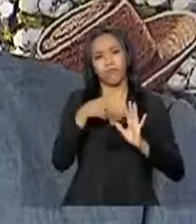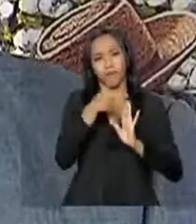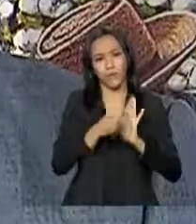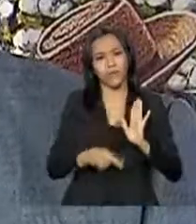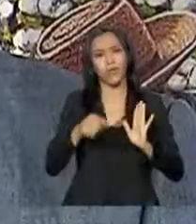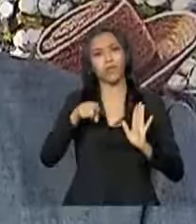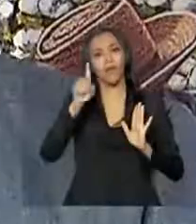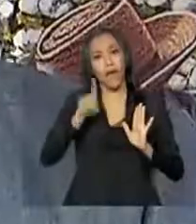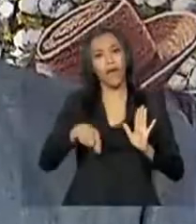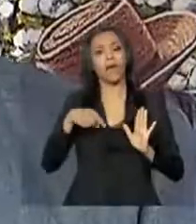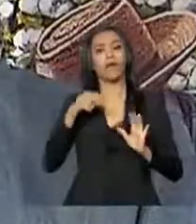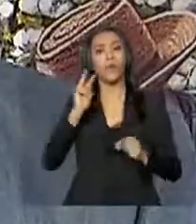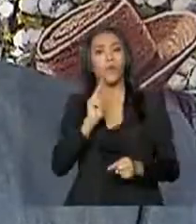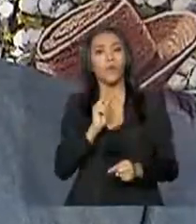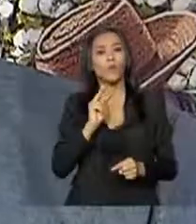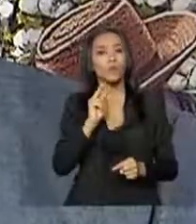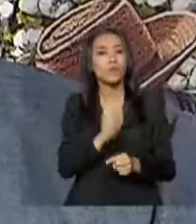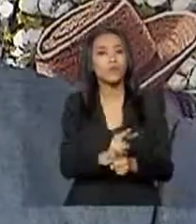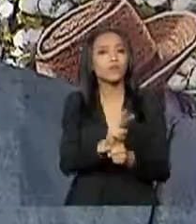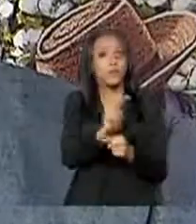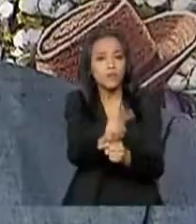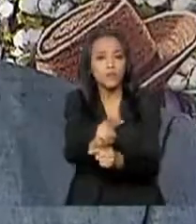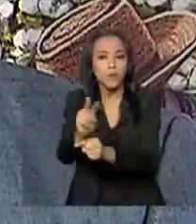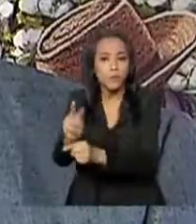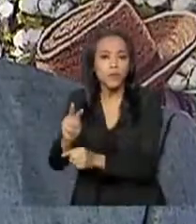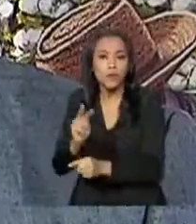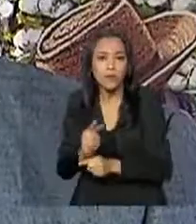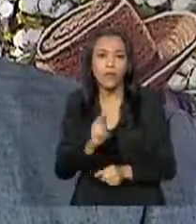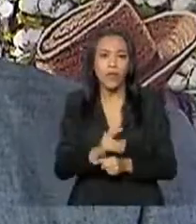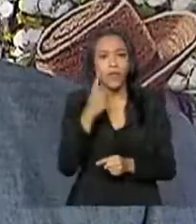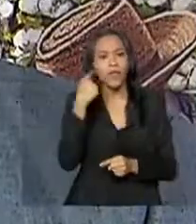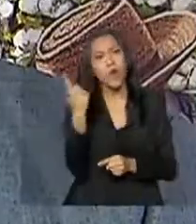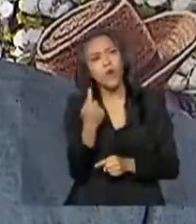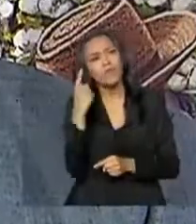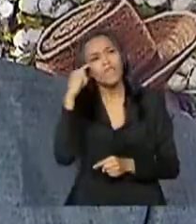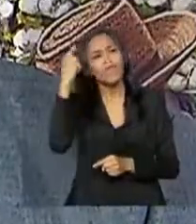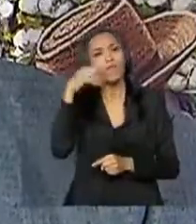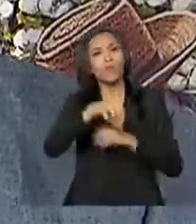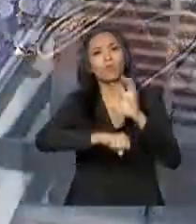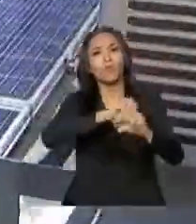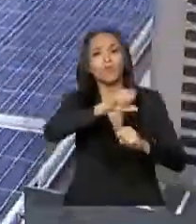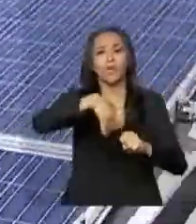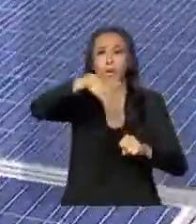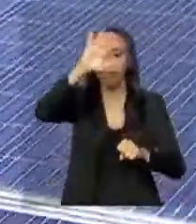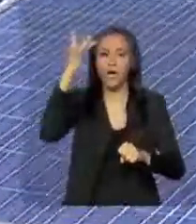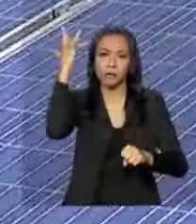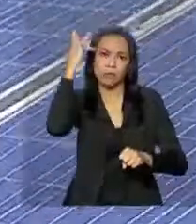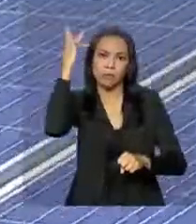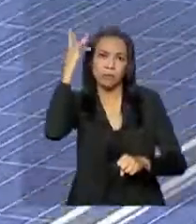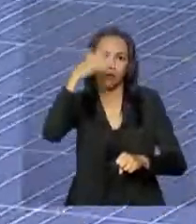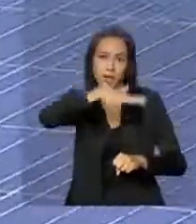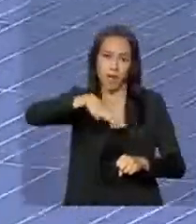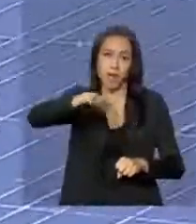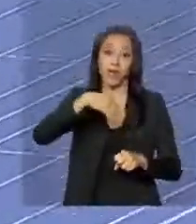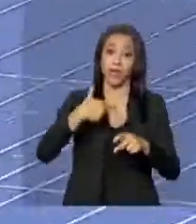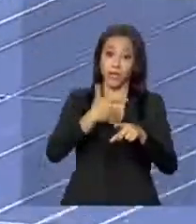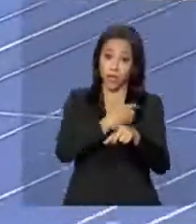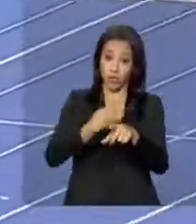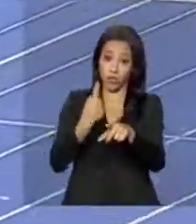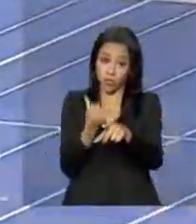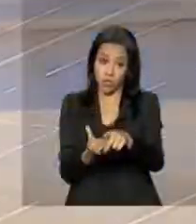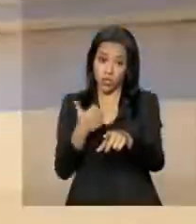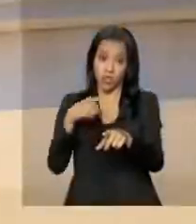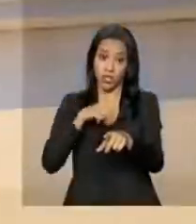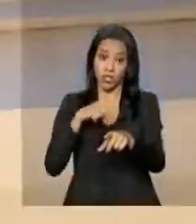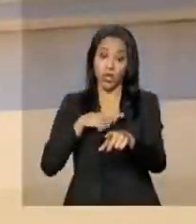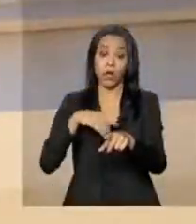é a sustentabilidade. Então, nós fomos buscar o que tinha de mais avançado. Em 2016, o Brasil contava com